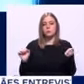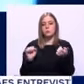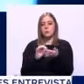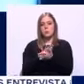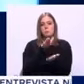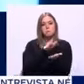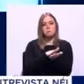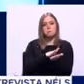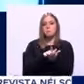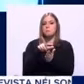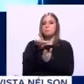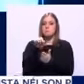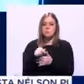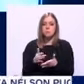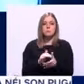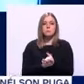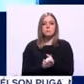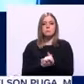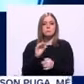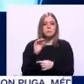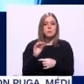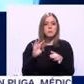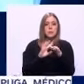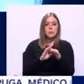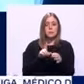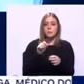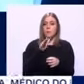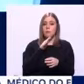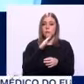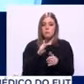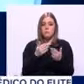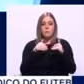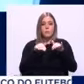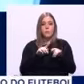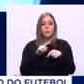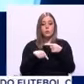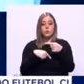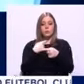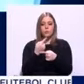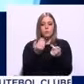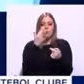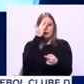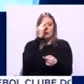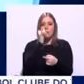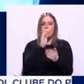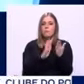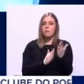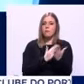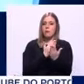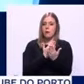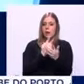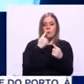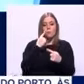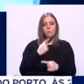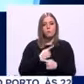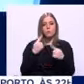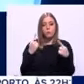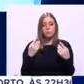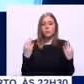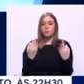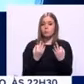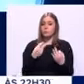pela banca até também é referida, e passar essa noção de que efetivamente